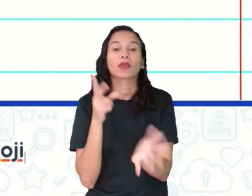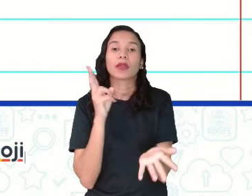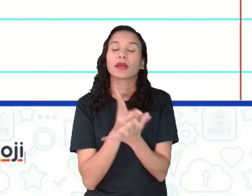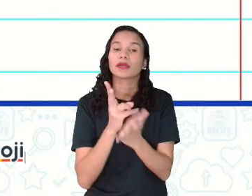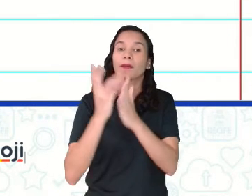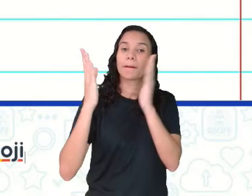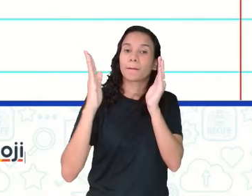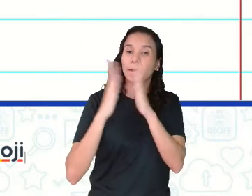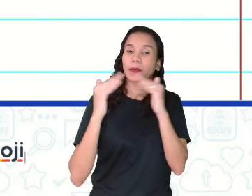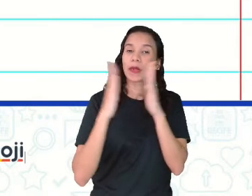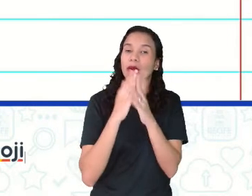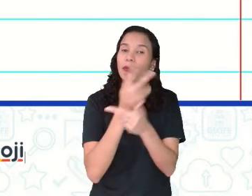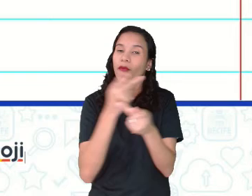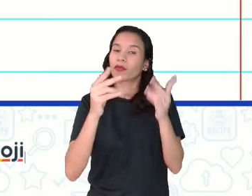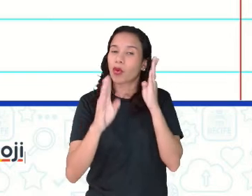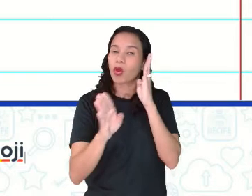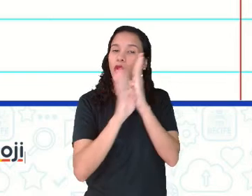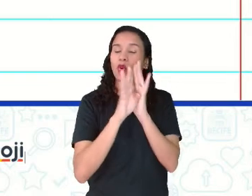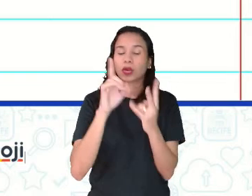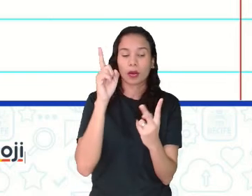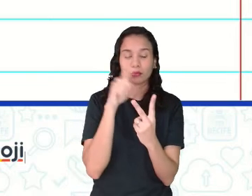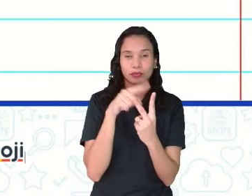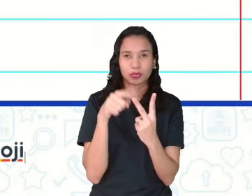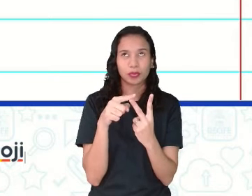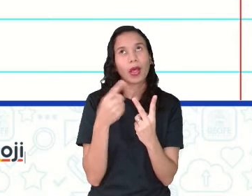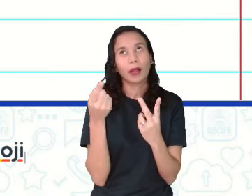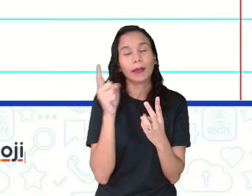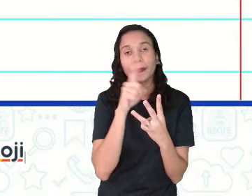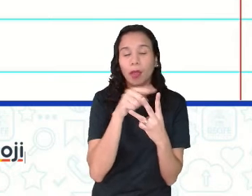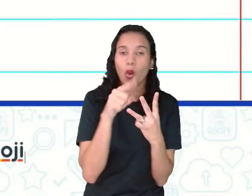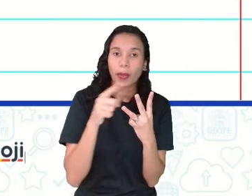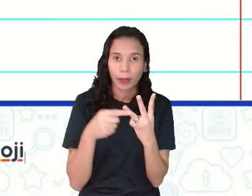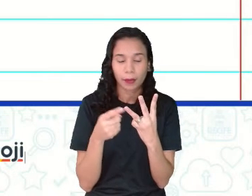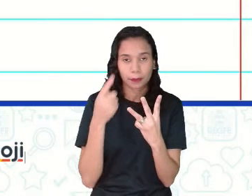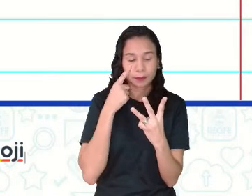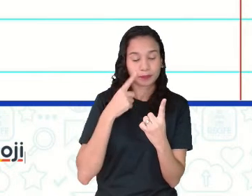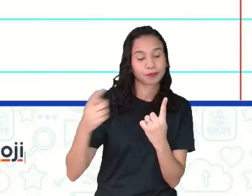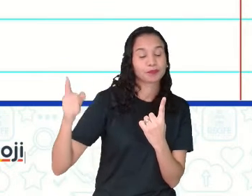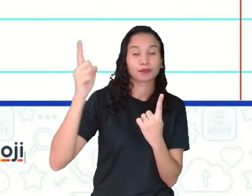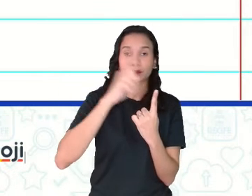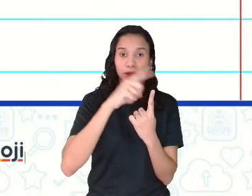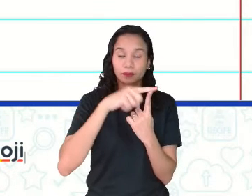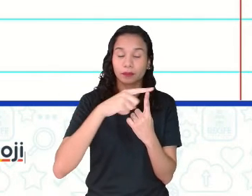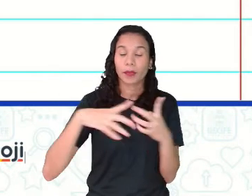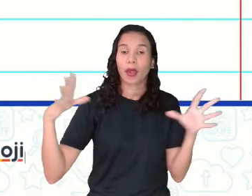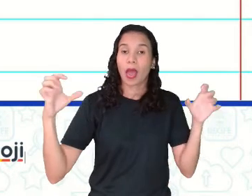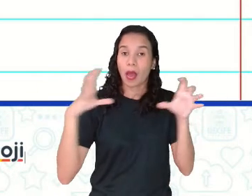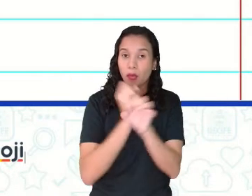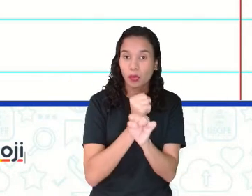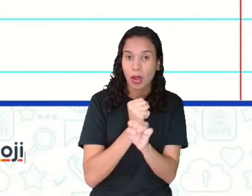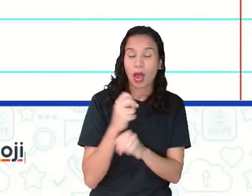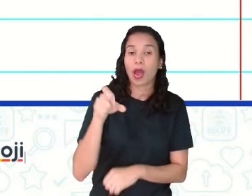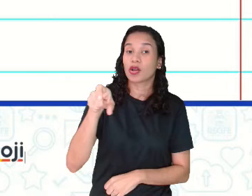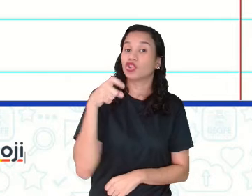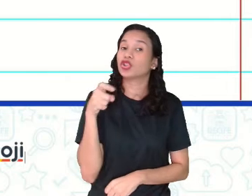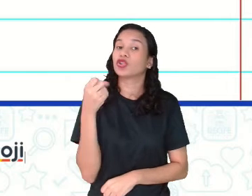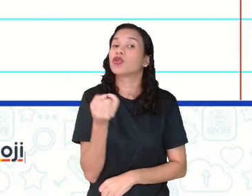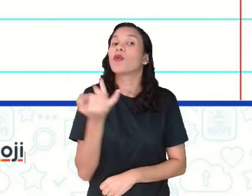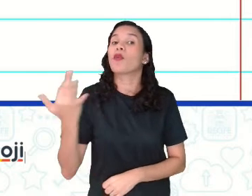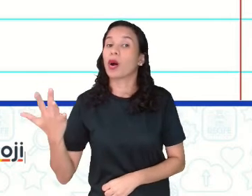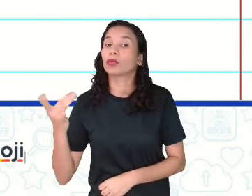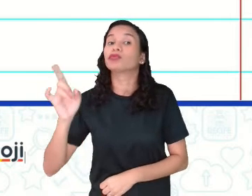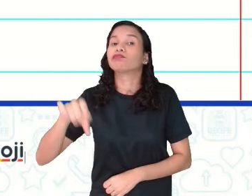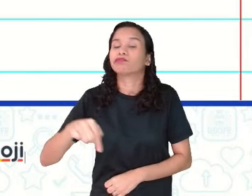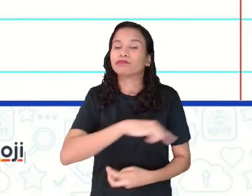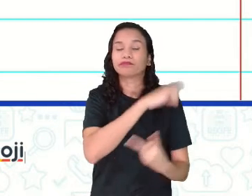vou pedir para você descobrir aí 2 coisas. Na verdade, 3. Primeiro, para você calcular o valor de x nesses